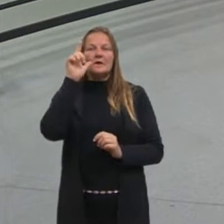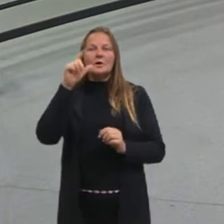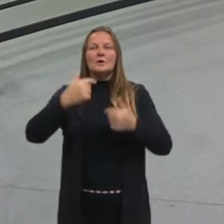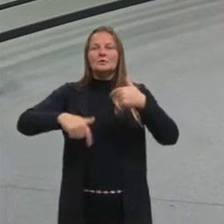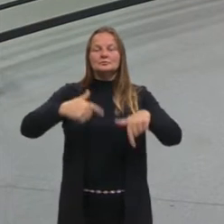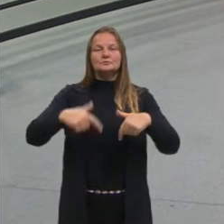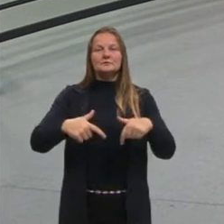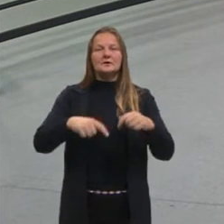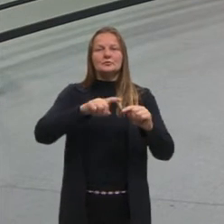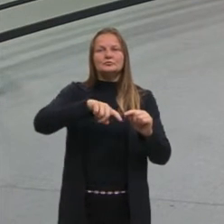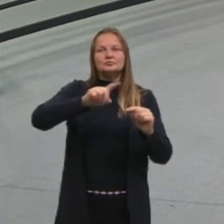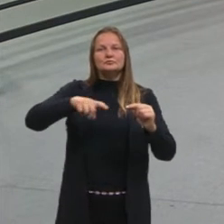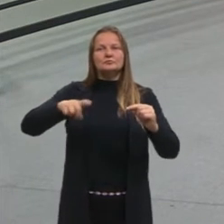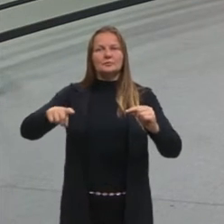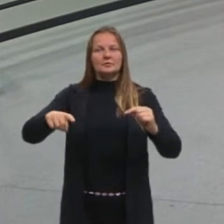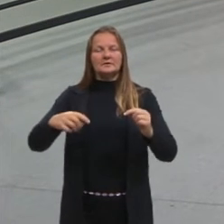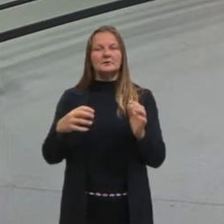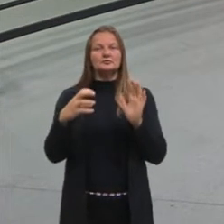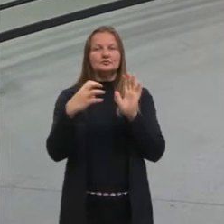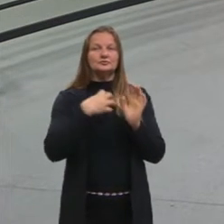com essas ondas